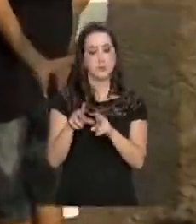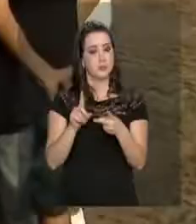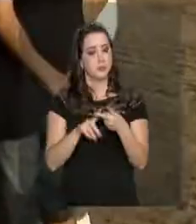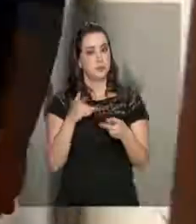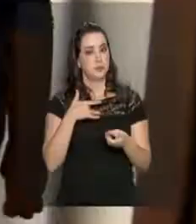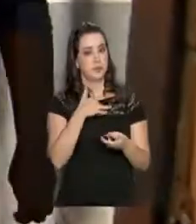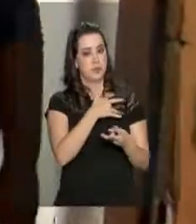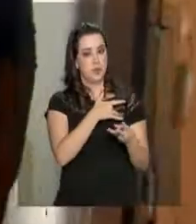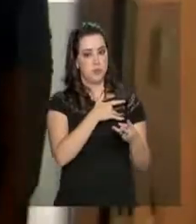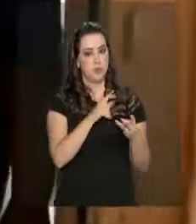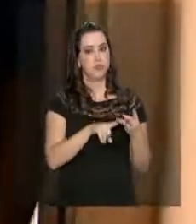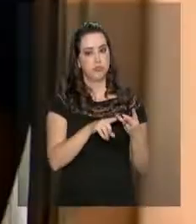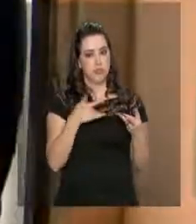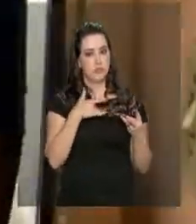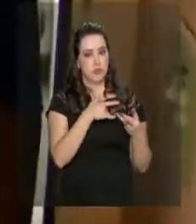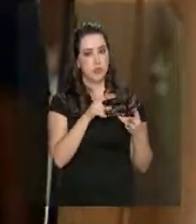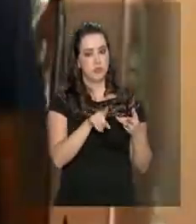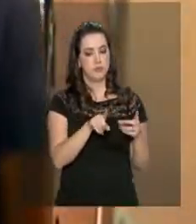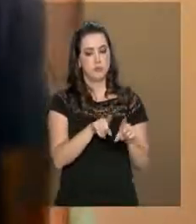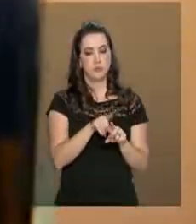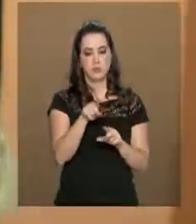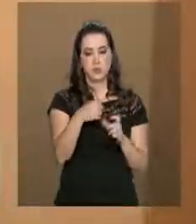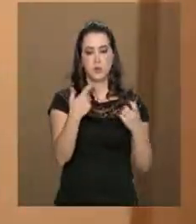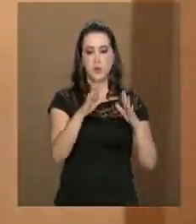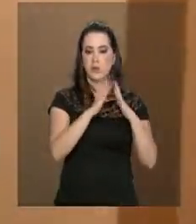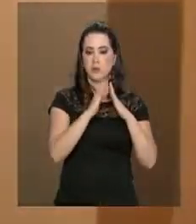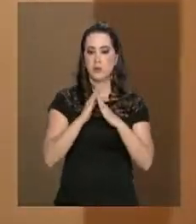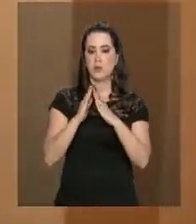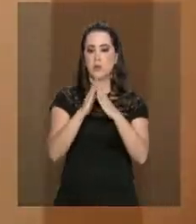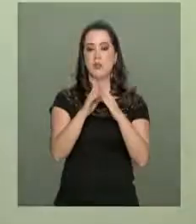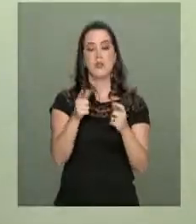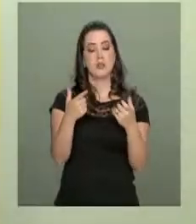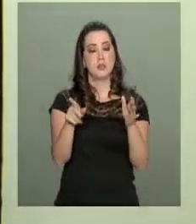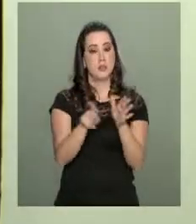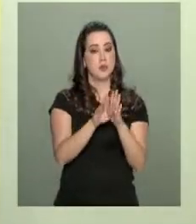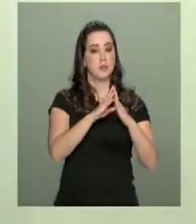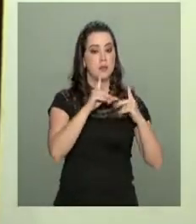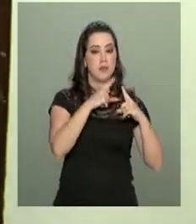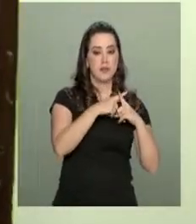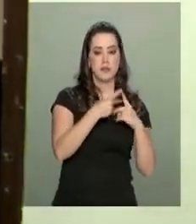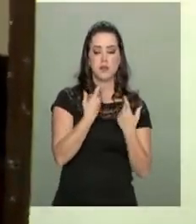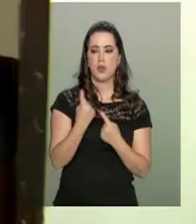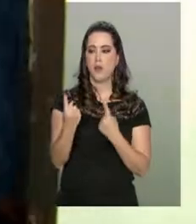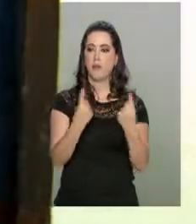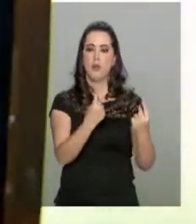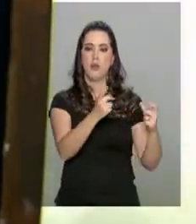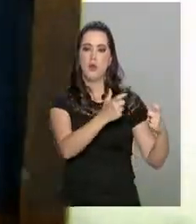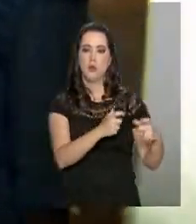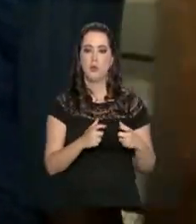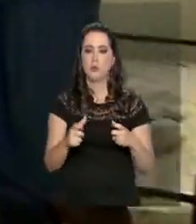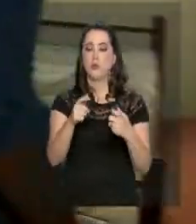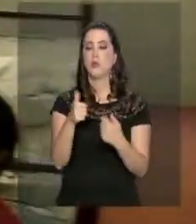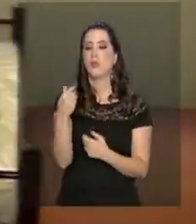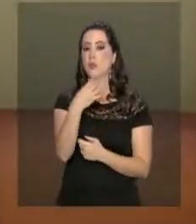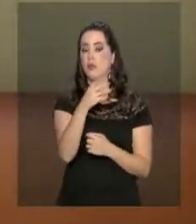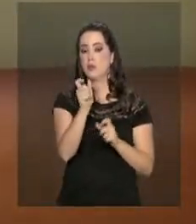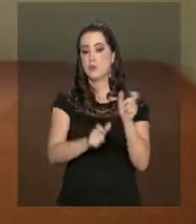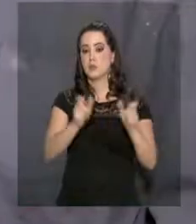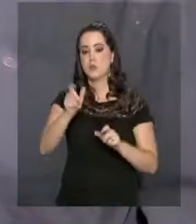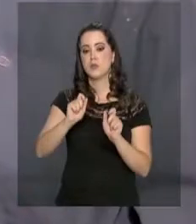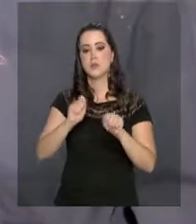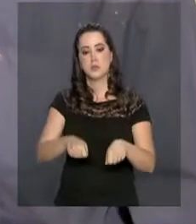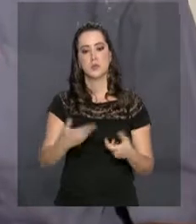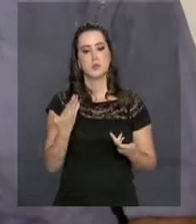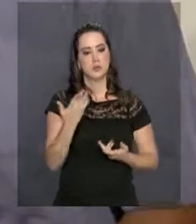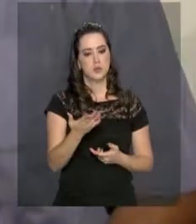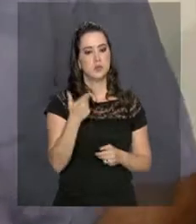saúde os imigrantes vão ficar nessa casa da cáritas brasileira cada unidade abriga até 14 pessoas